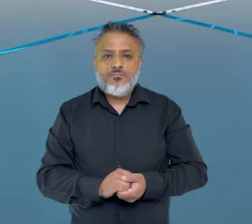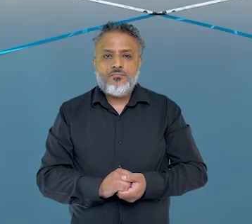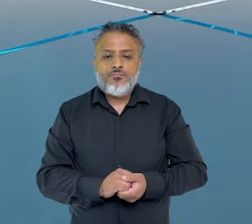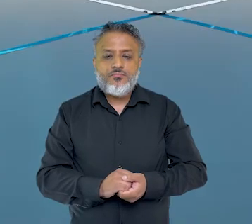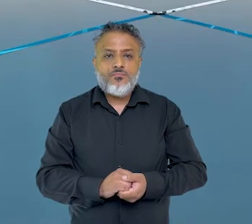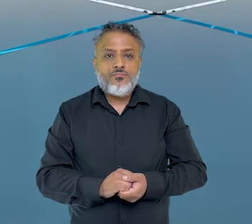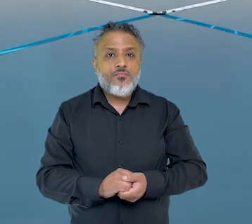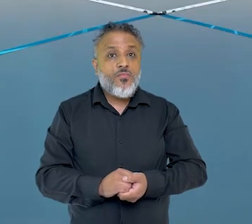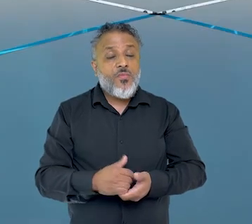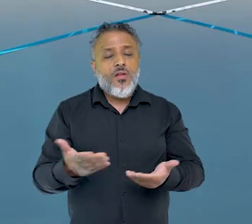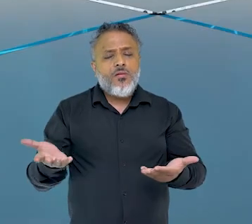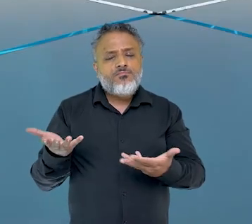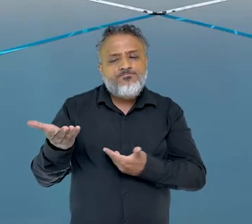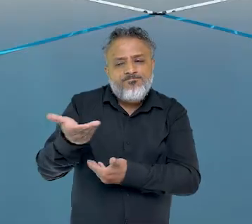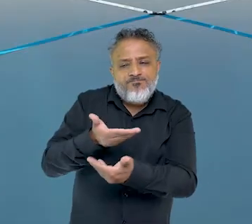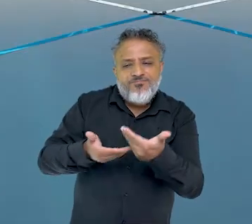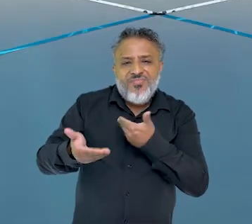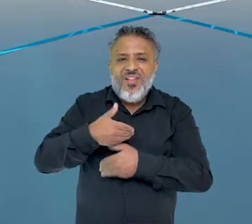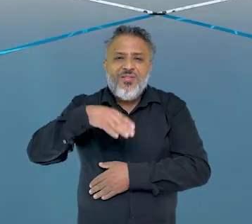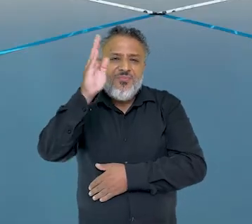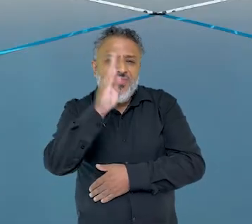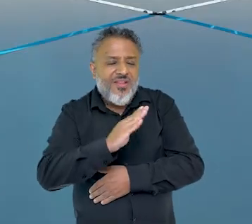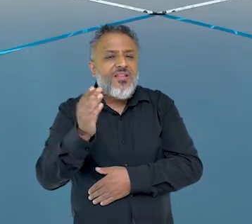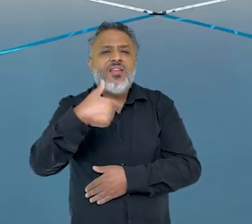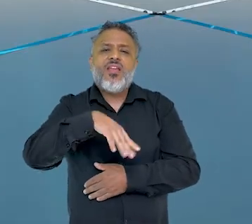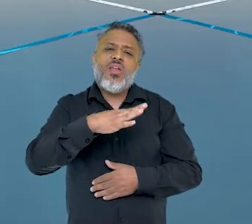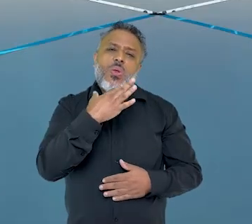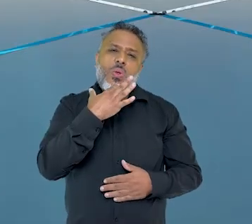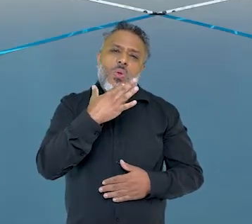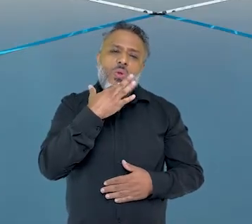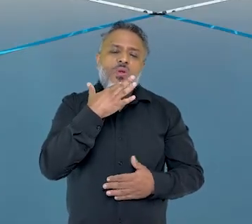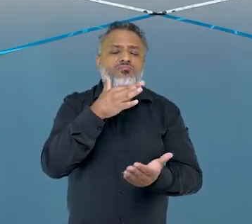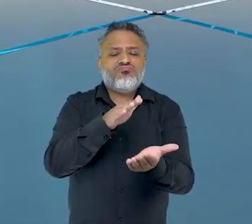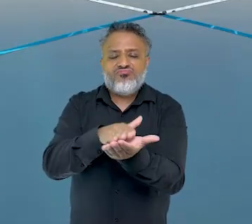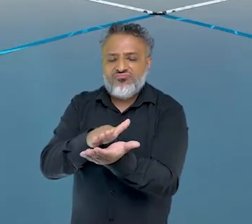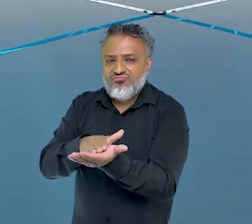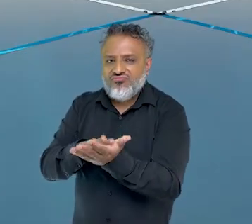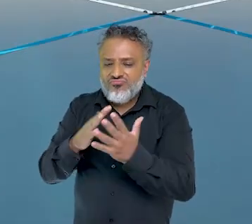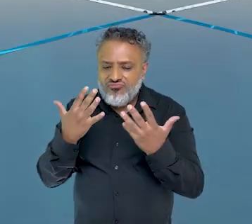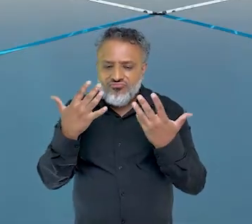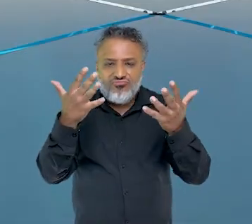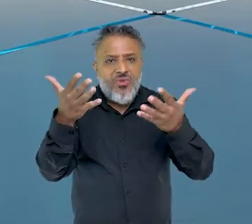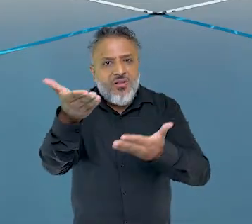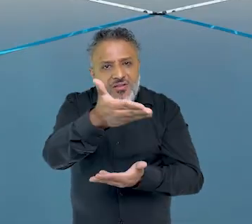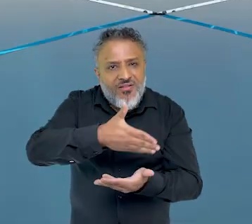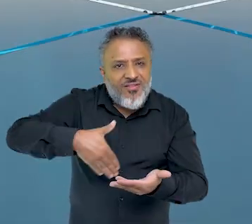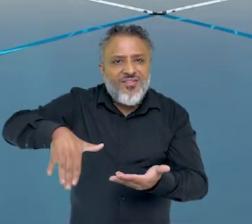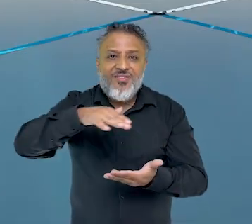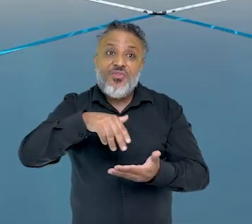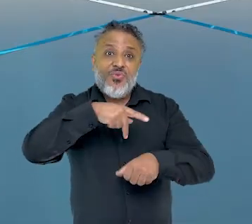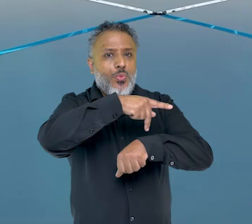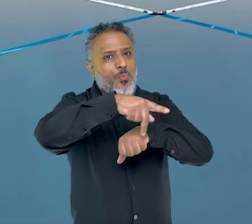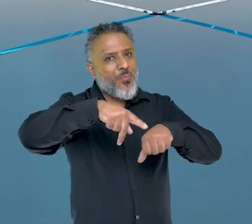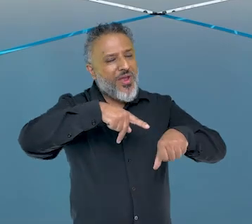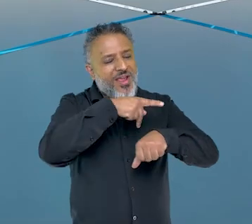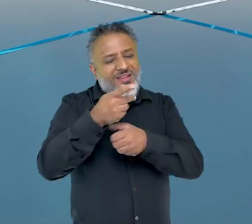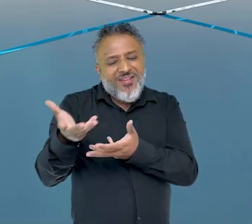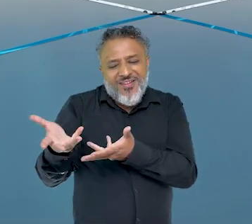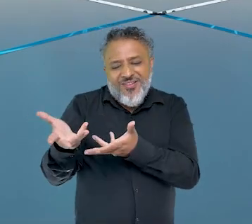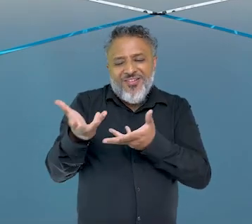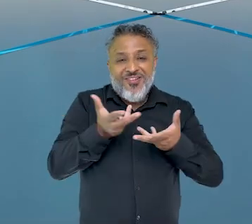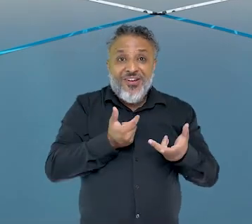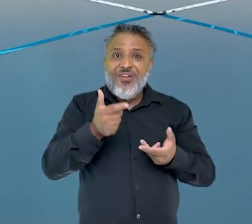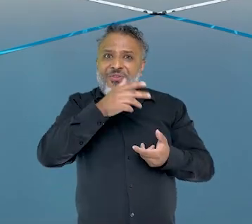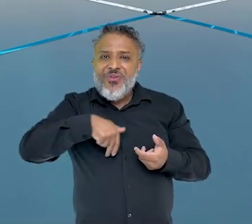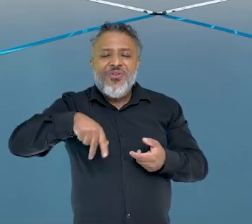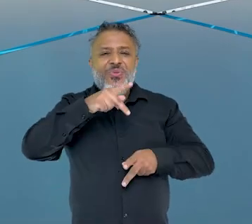A hospitalidade brasileira é amplamente reconhecida e elogiada, sendo um atrativo do país. O jeito acolhedor e receptivo